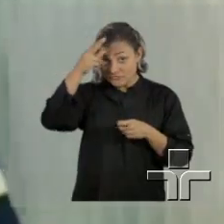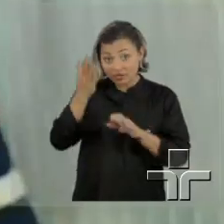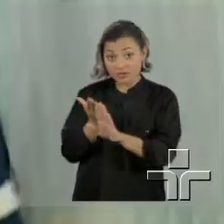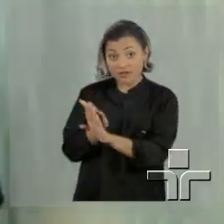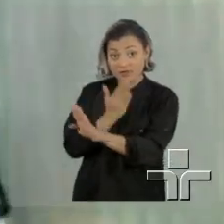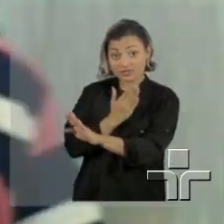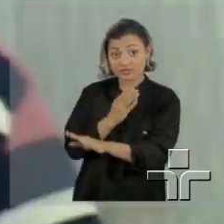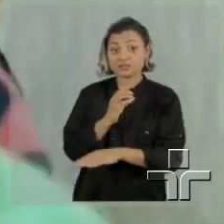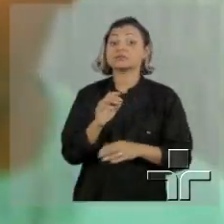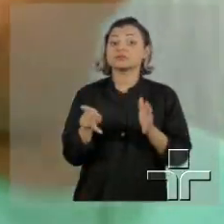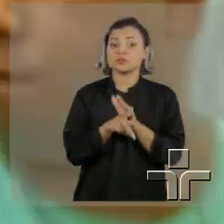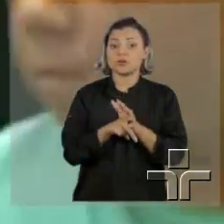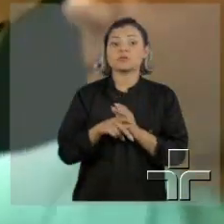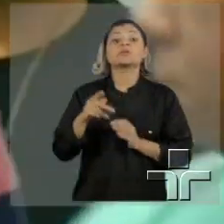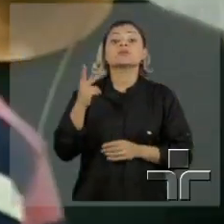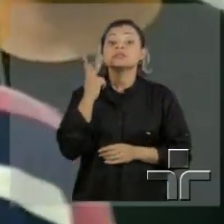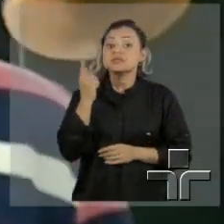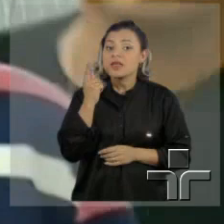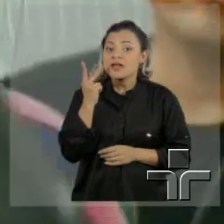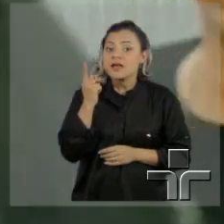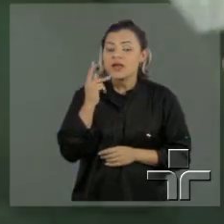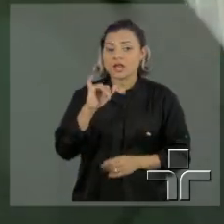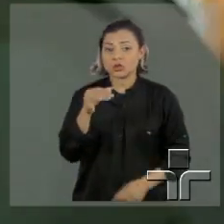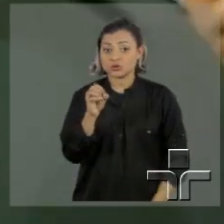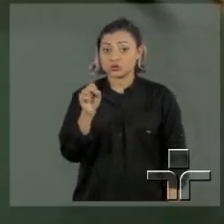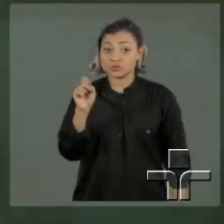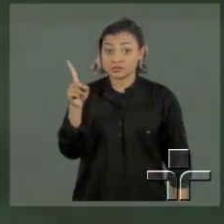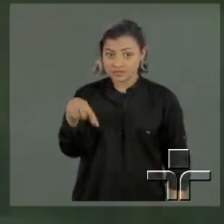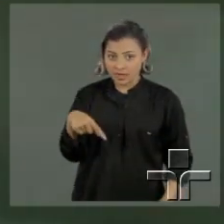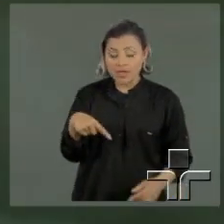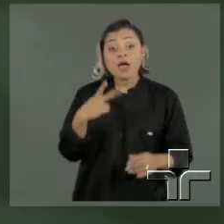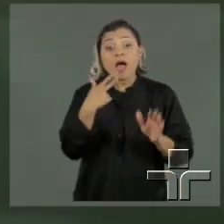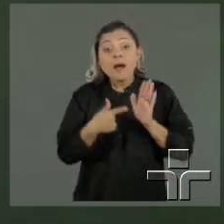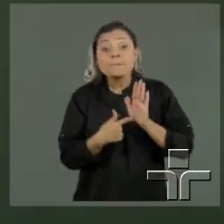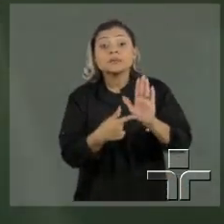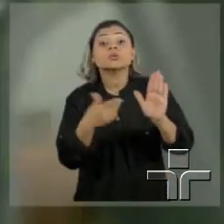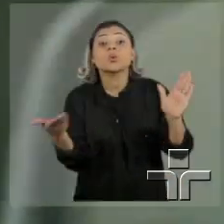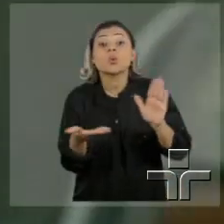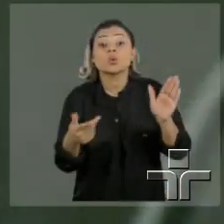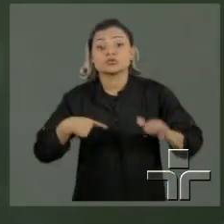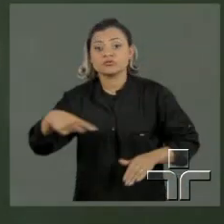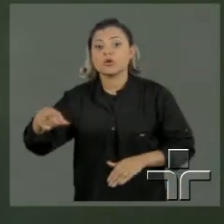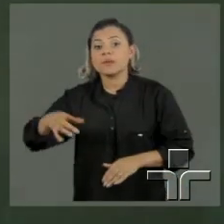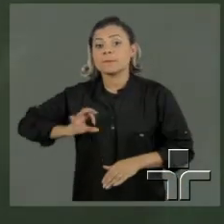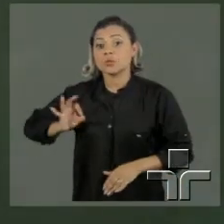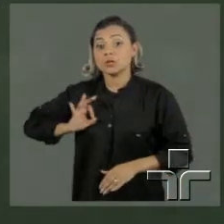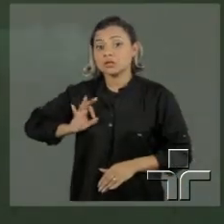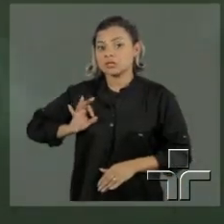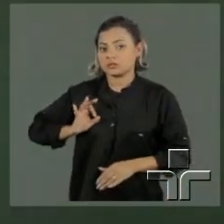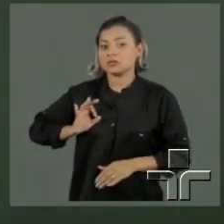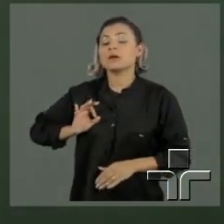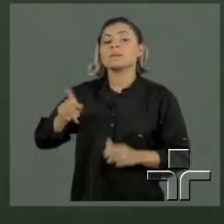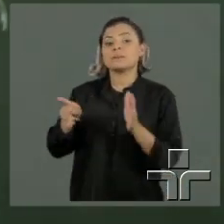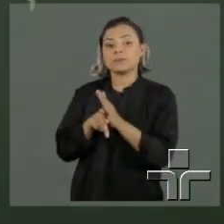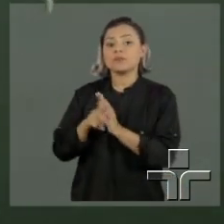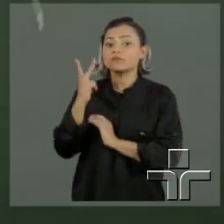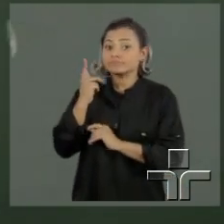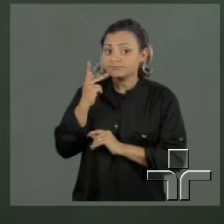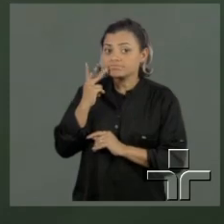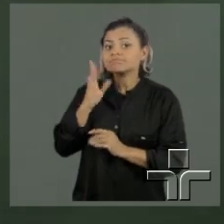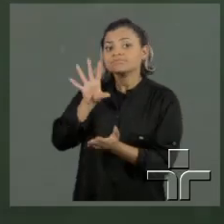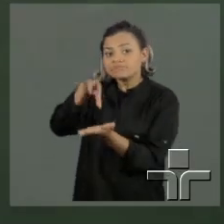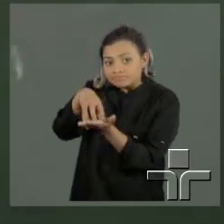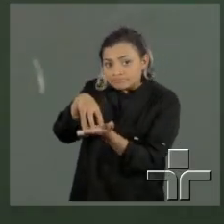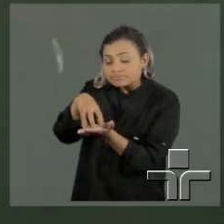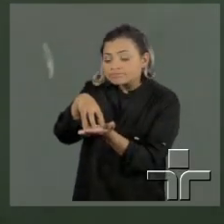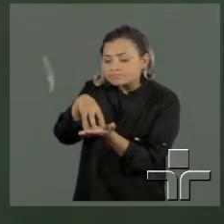de Uruburetama, no Ceará, José Ilson de Paiva, se apresentou hoje à Superintendência da Polícia Civil em Fortaleza. A Justiça